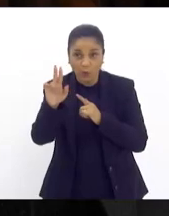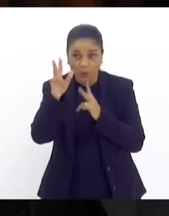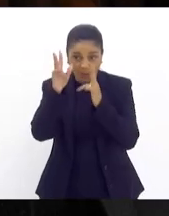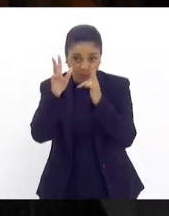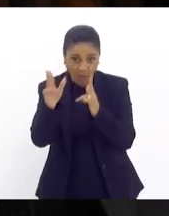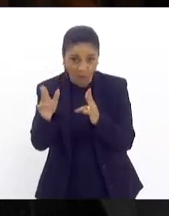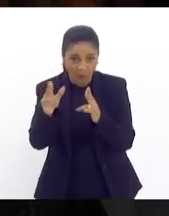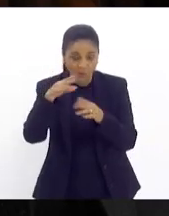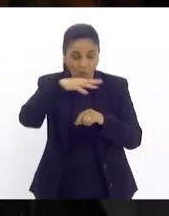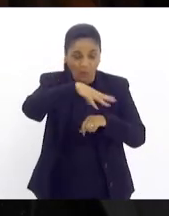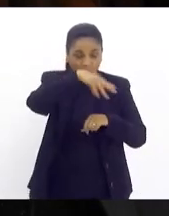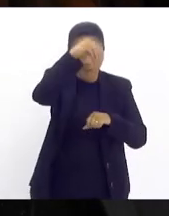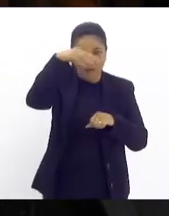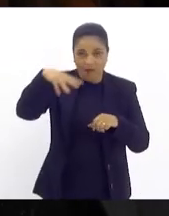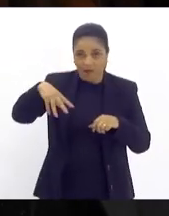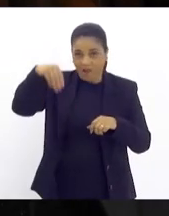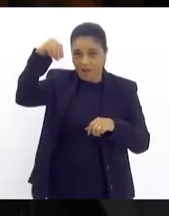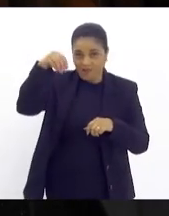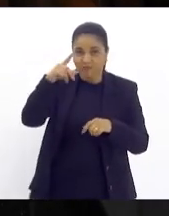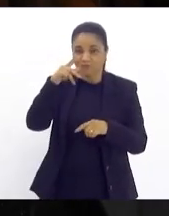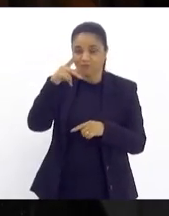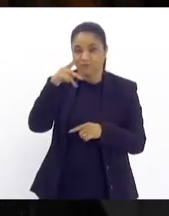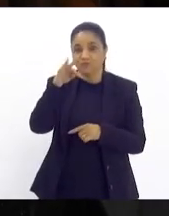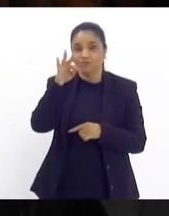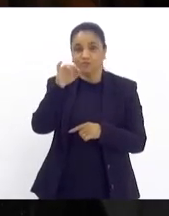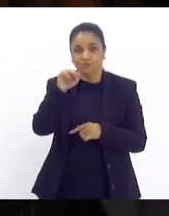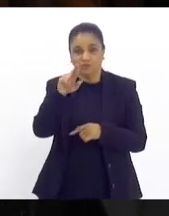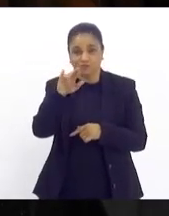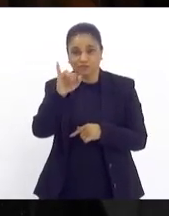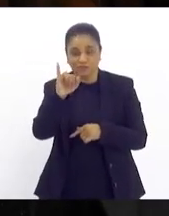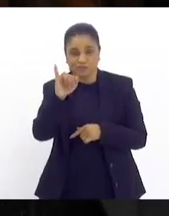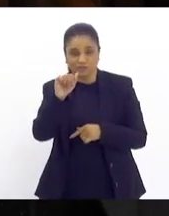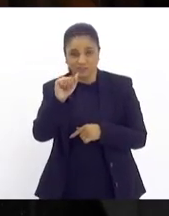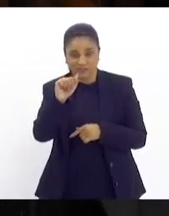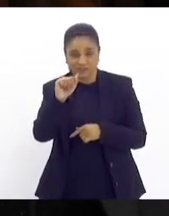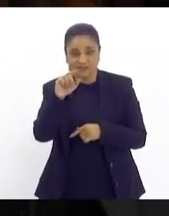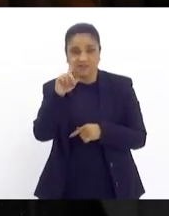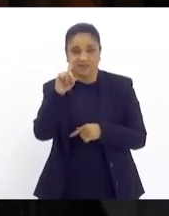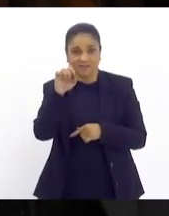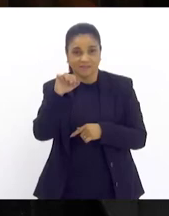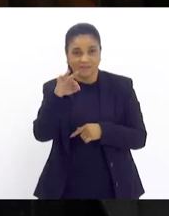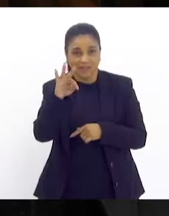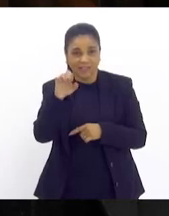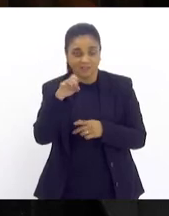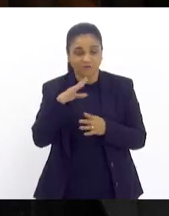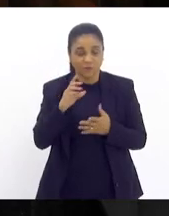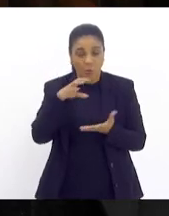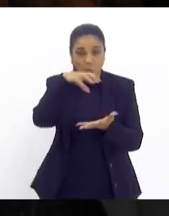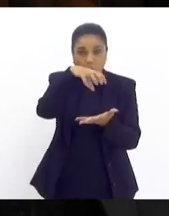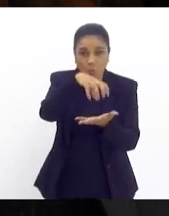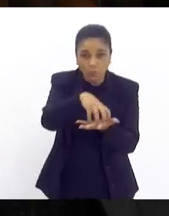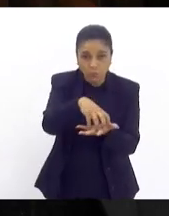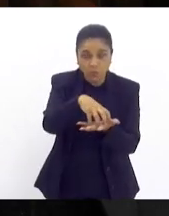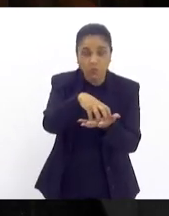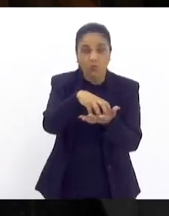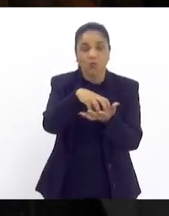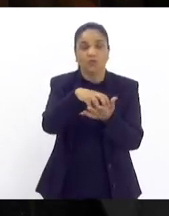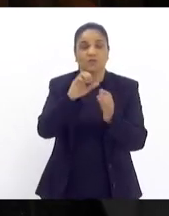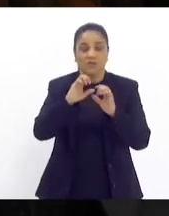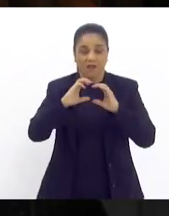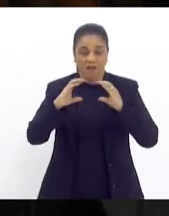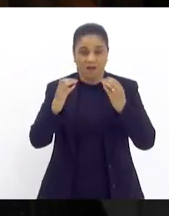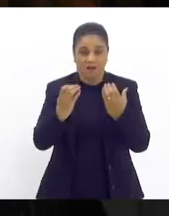Tiradentes que foi a sede do da câmara federal